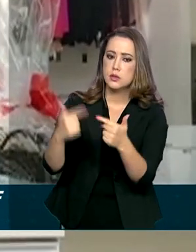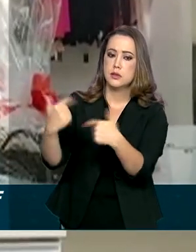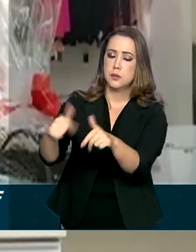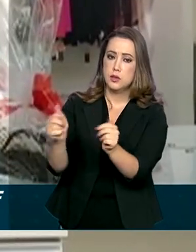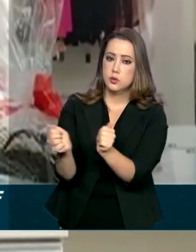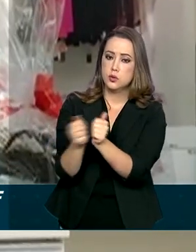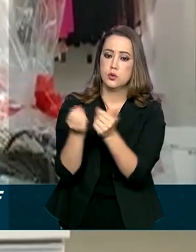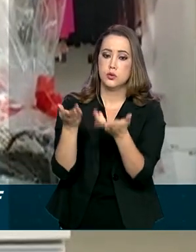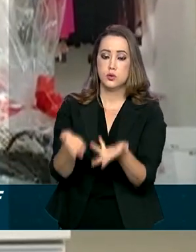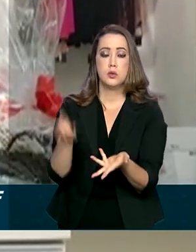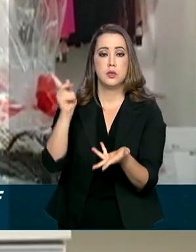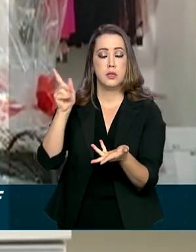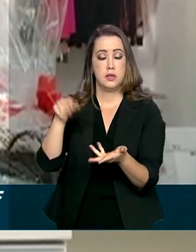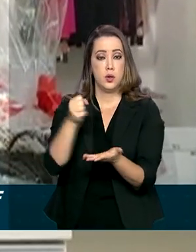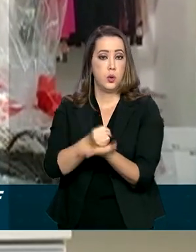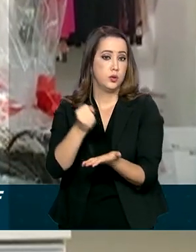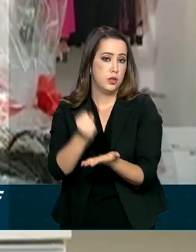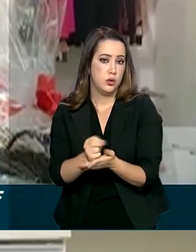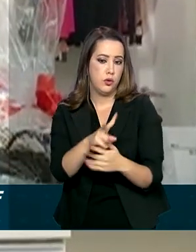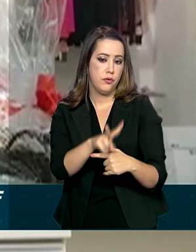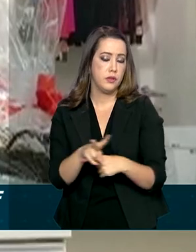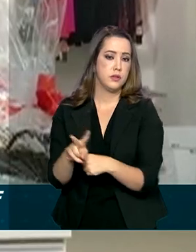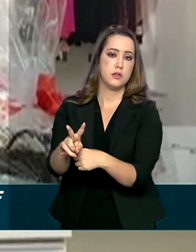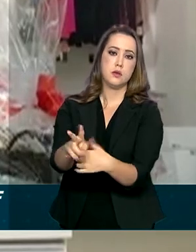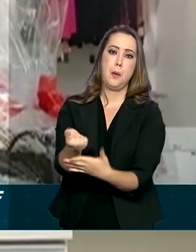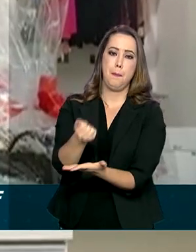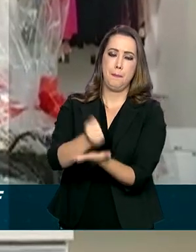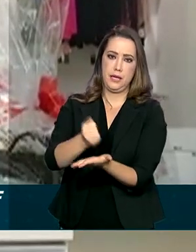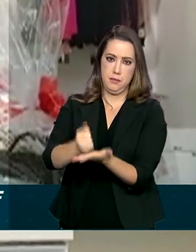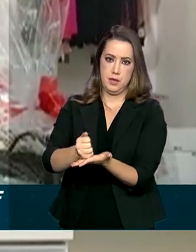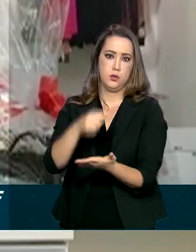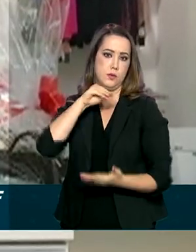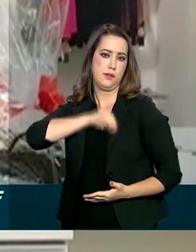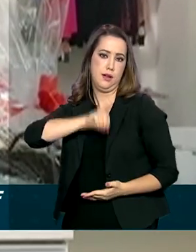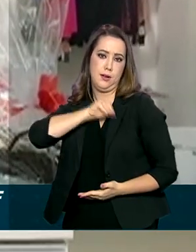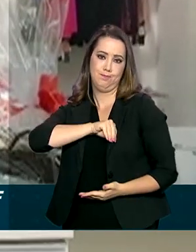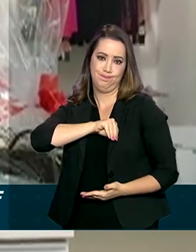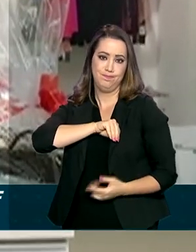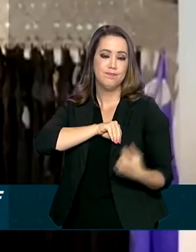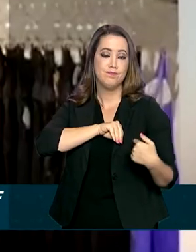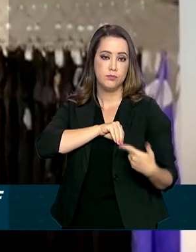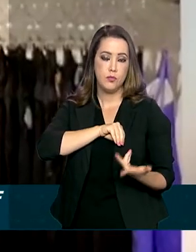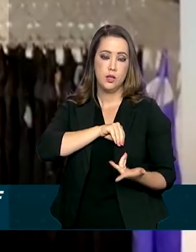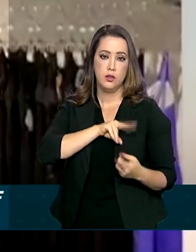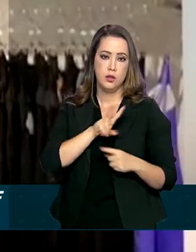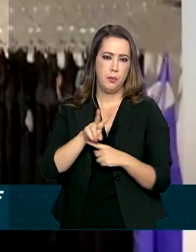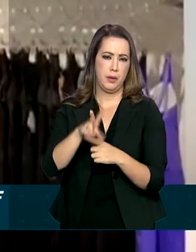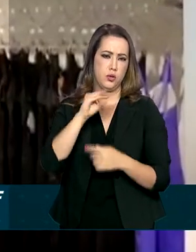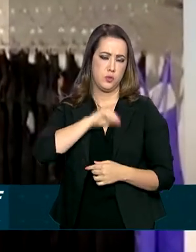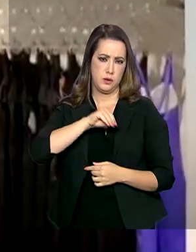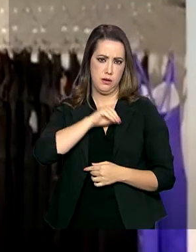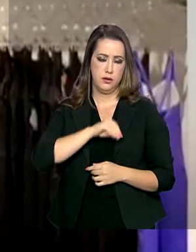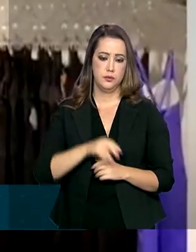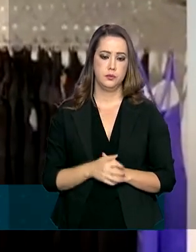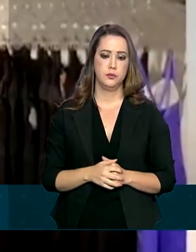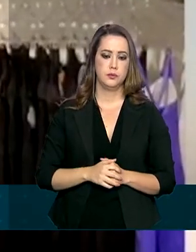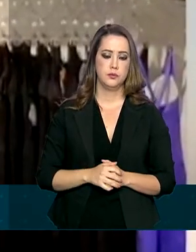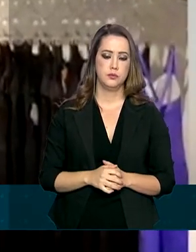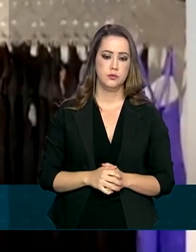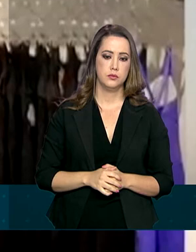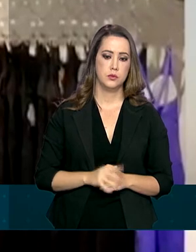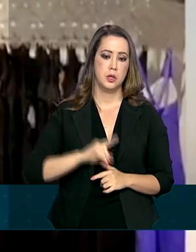dela, o comerciante contratou crédito para a folha de pagamento do BNDES. Após conseguirmos